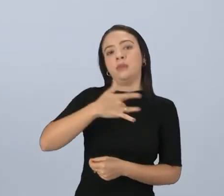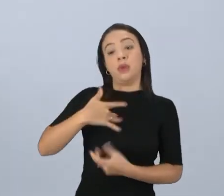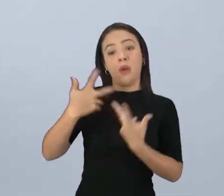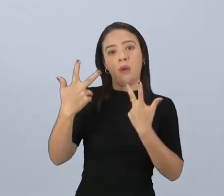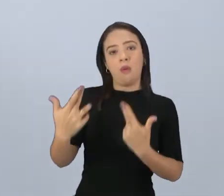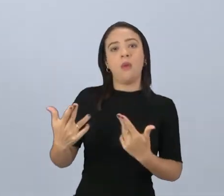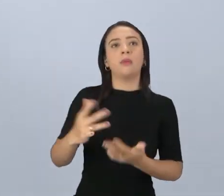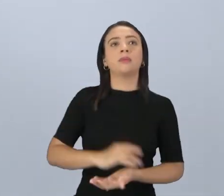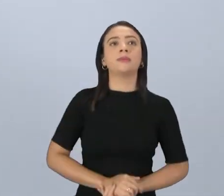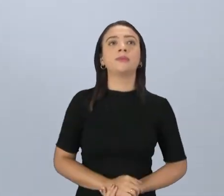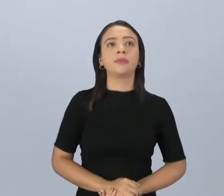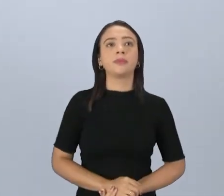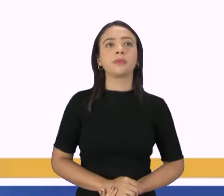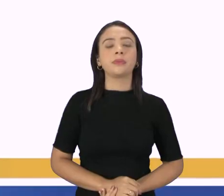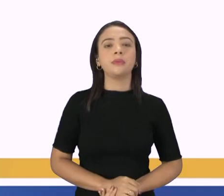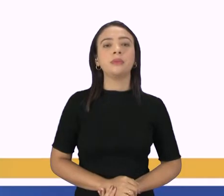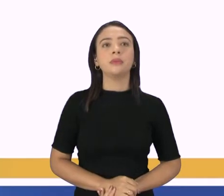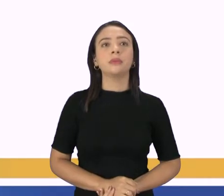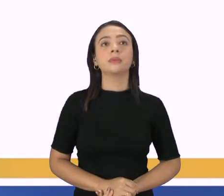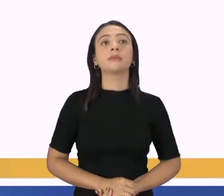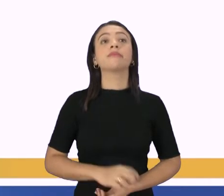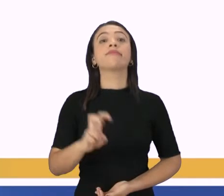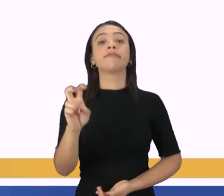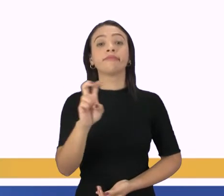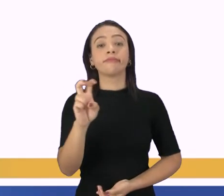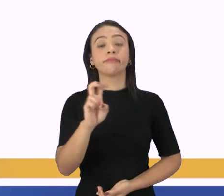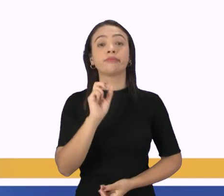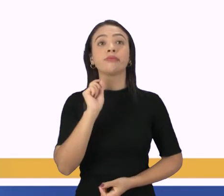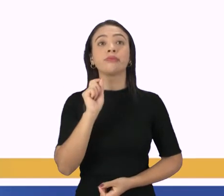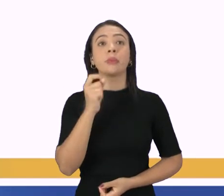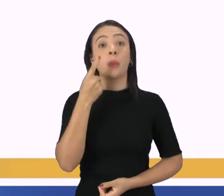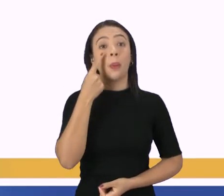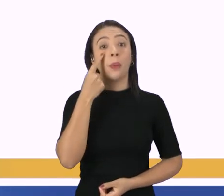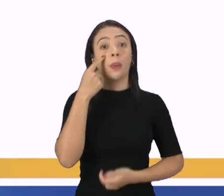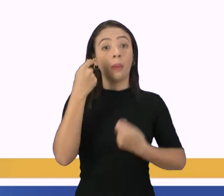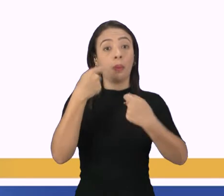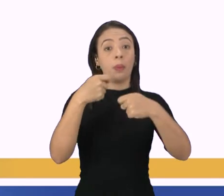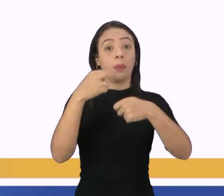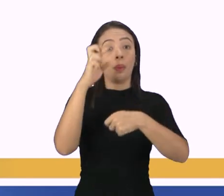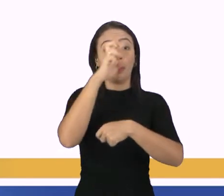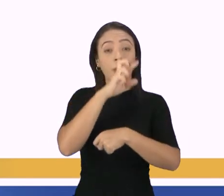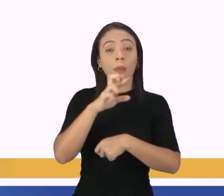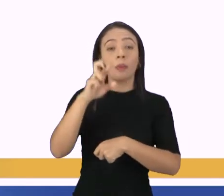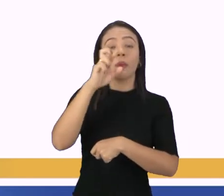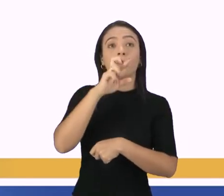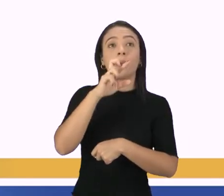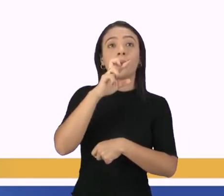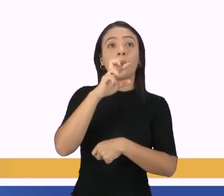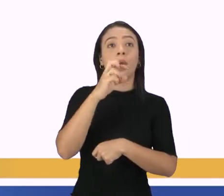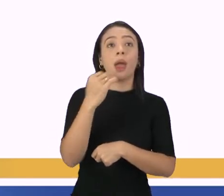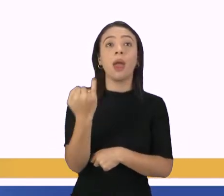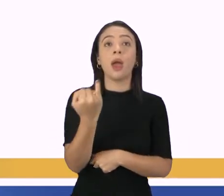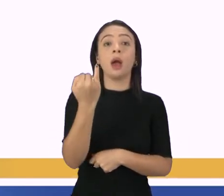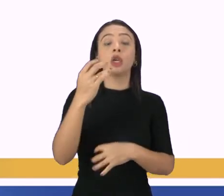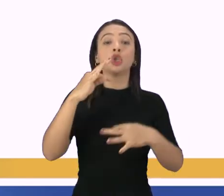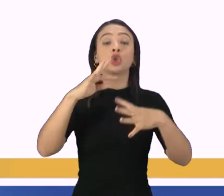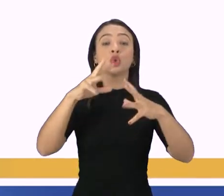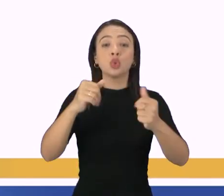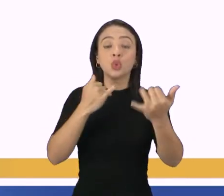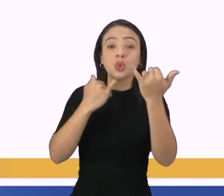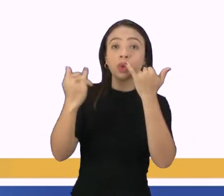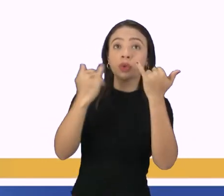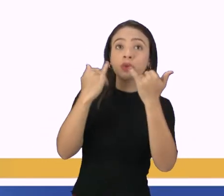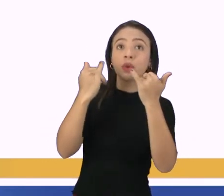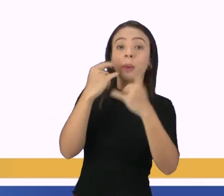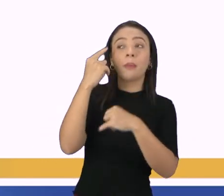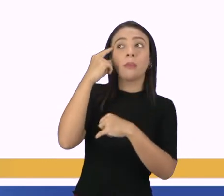último passo. Quinto passo, que devemos observar. Vale lembrar que toda notícia é